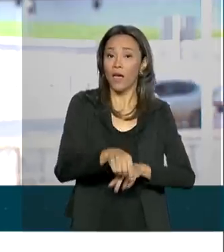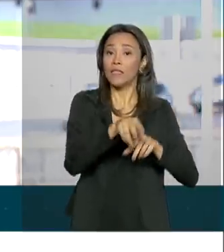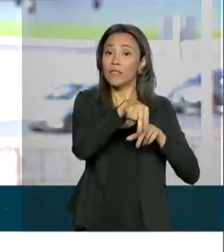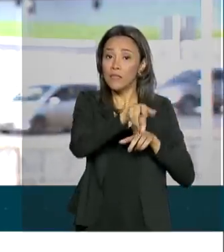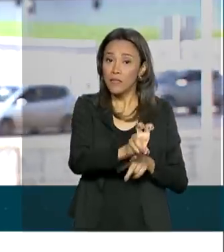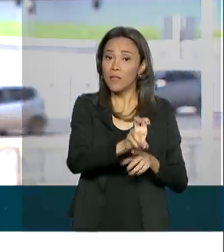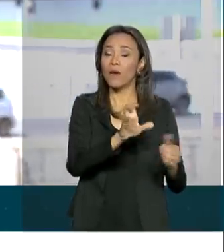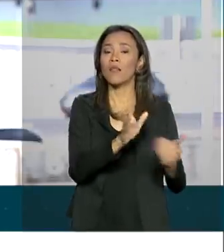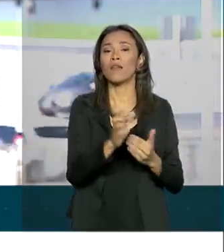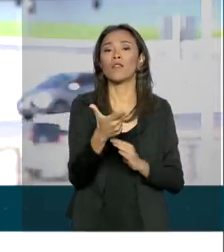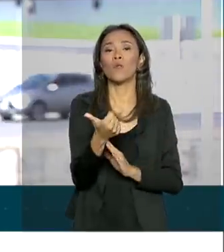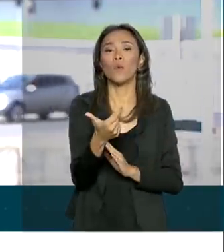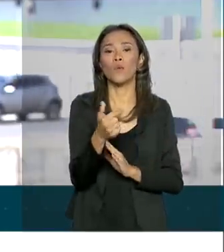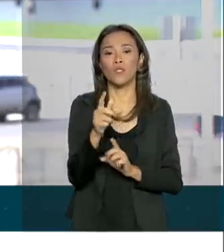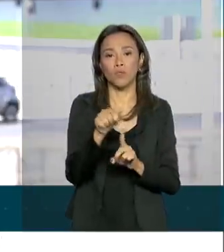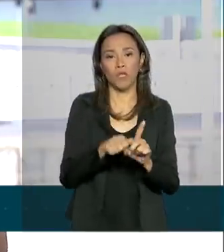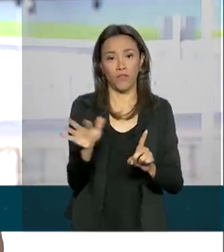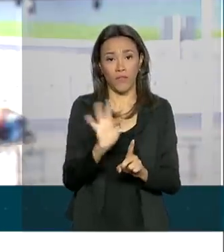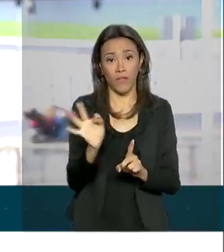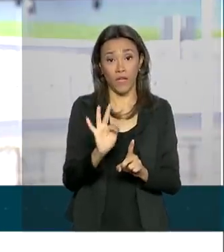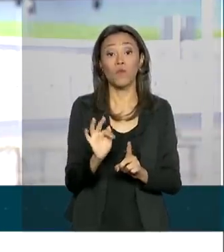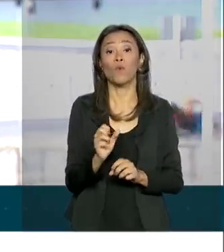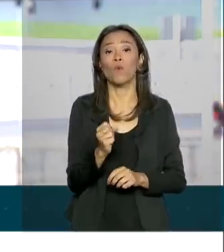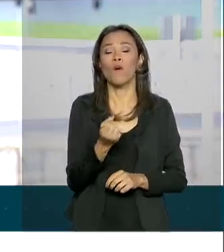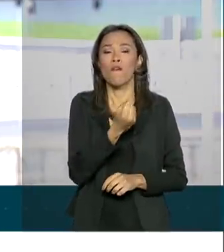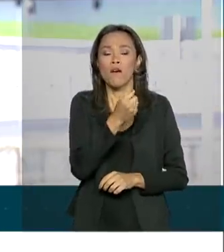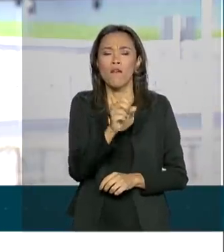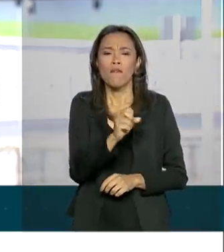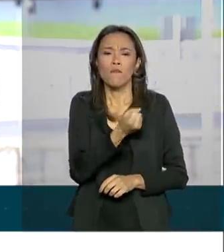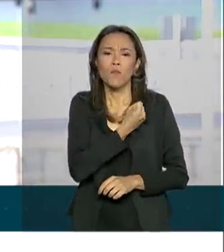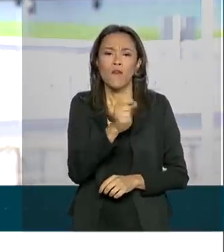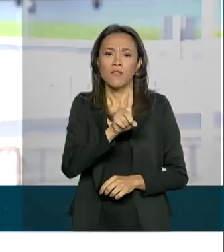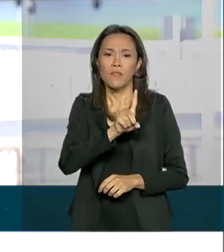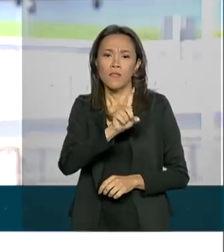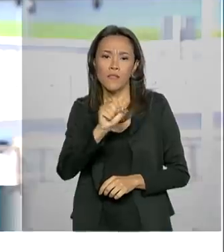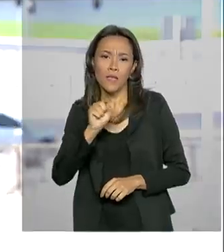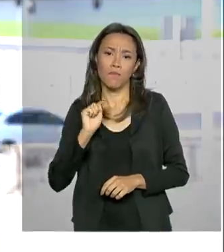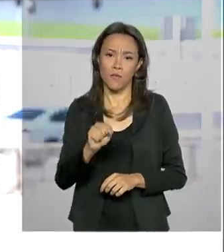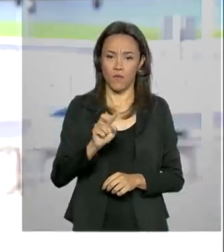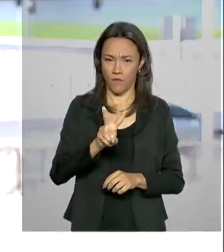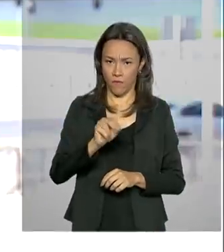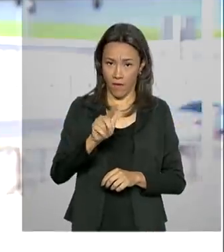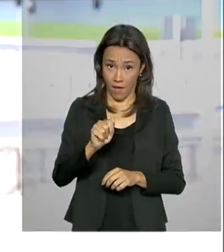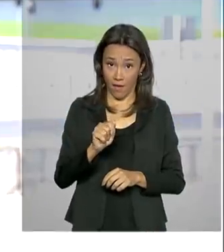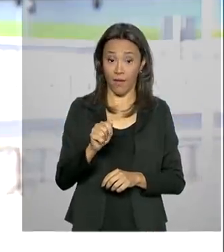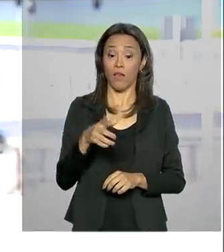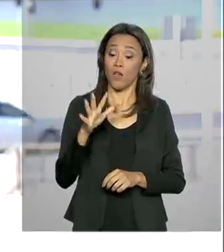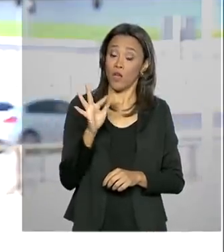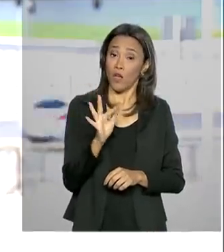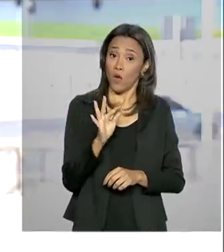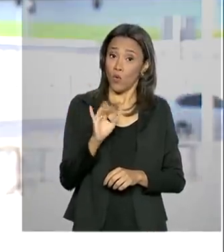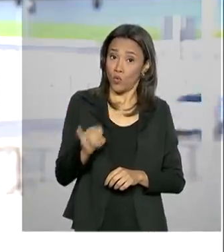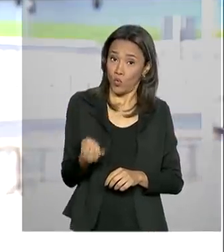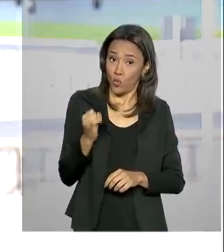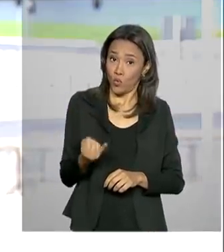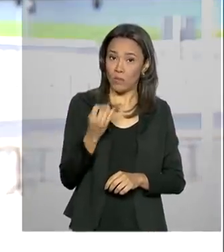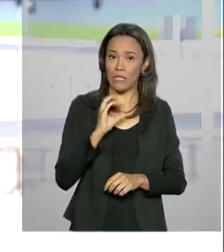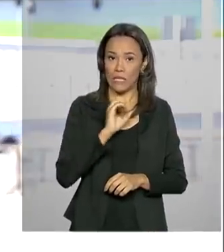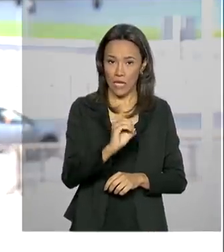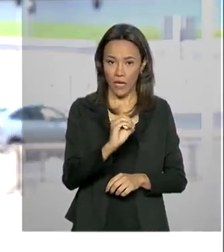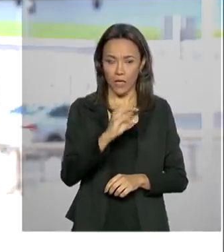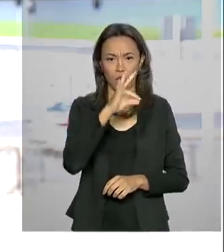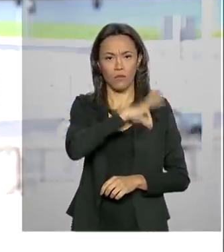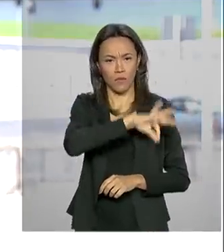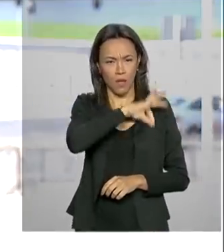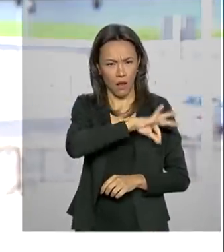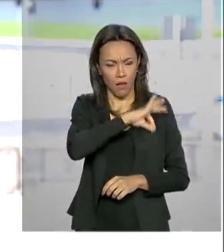12 de fevereiro e serão 100 mil vagas. São duas modalidades de financiamento, o FIES com juros zero para quem tem renda mensal